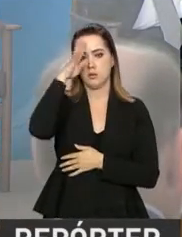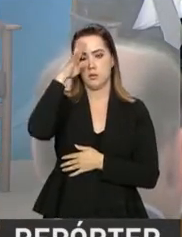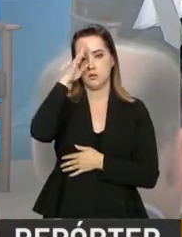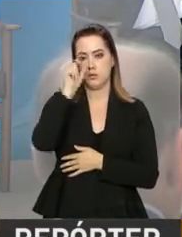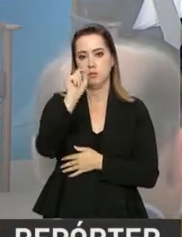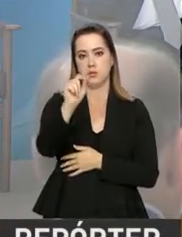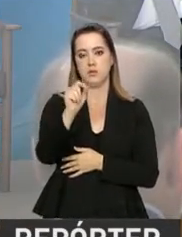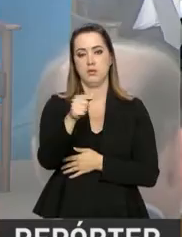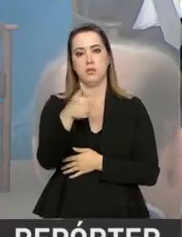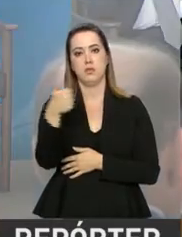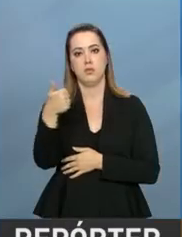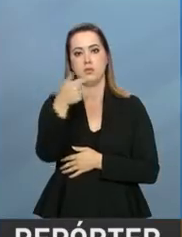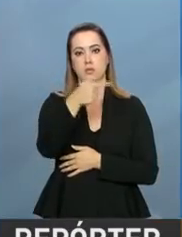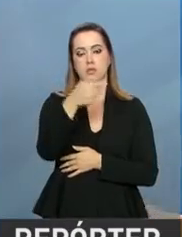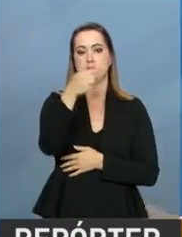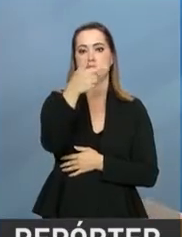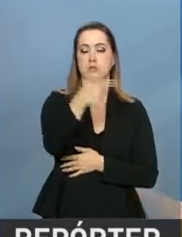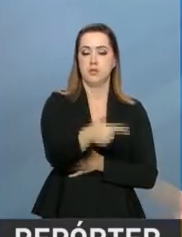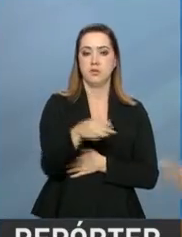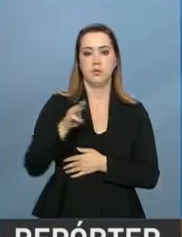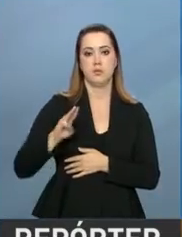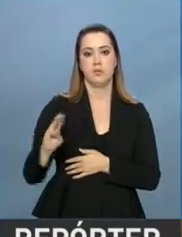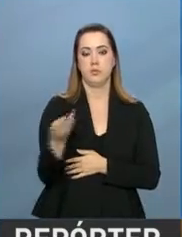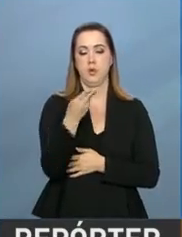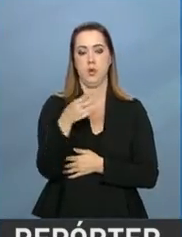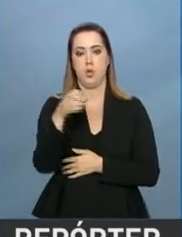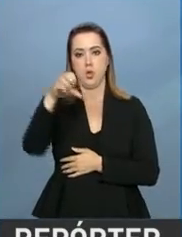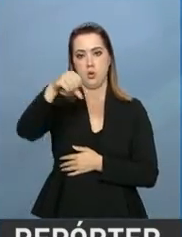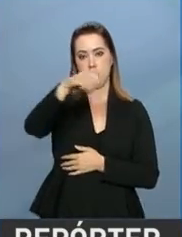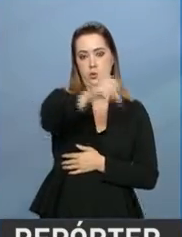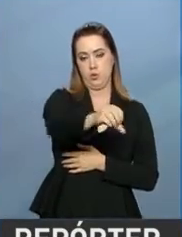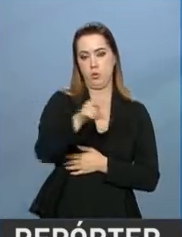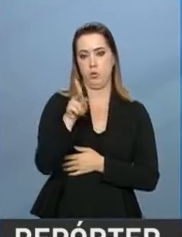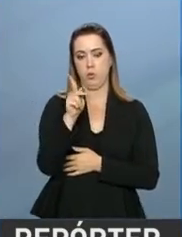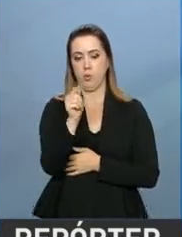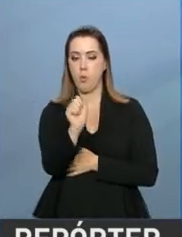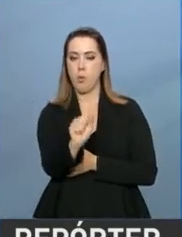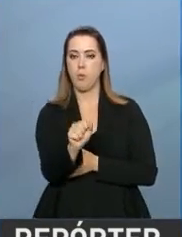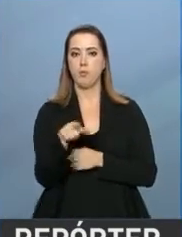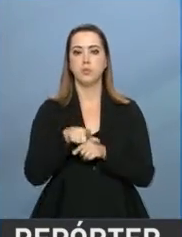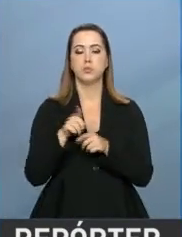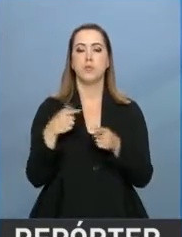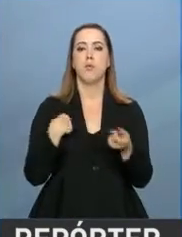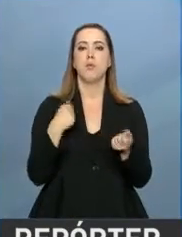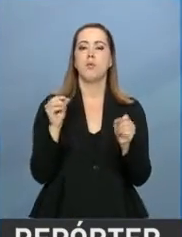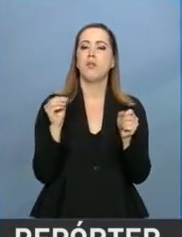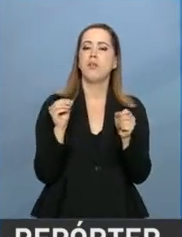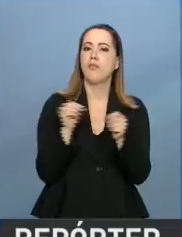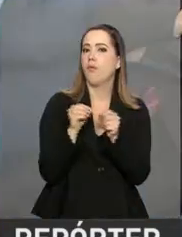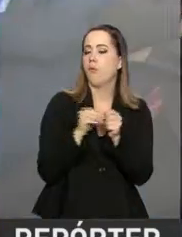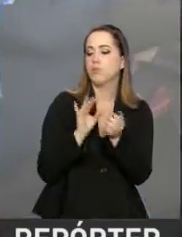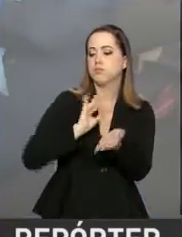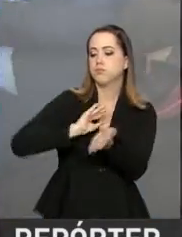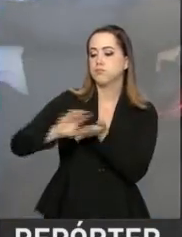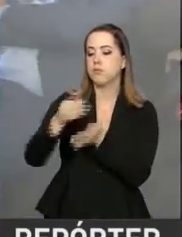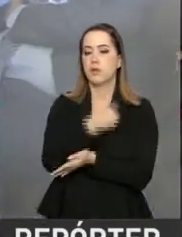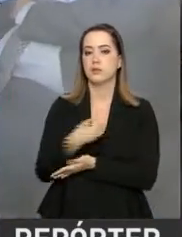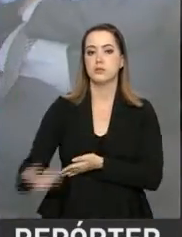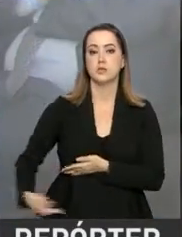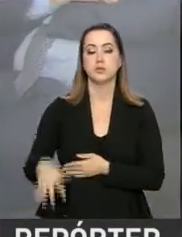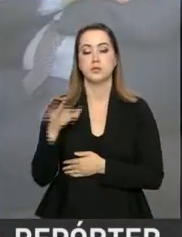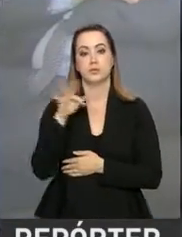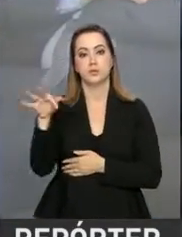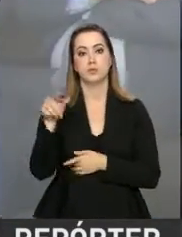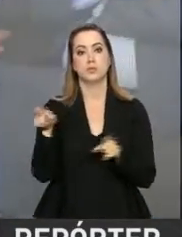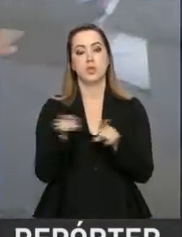182 milhões de reais por ano para o custeio de 99 upas que estavam funcionando sem a contrapartida do Ministério da Saúde com